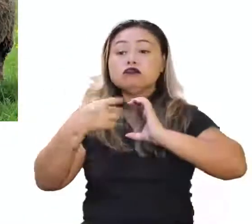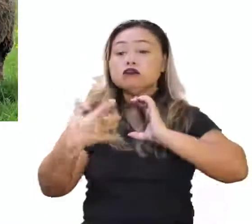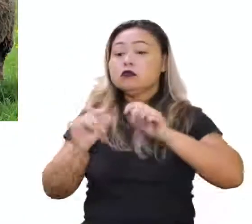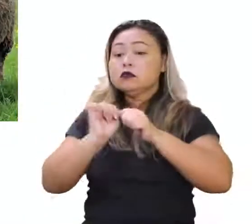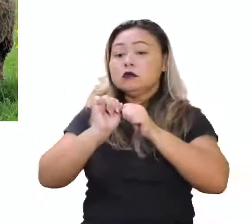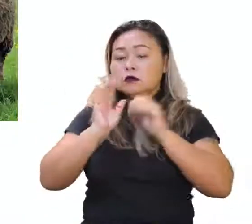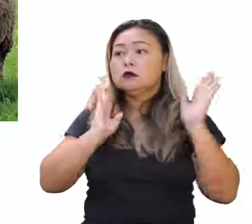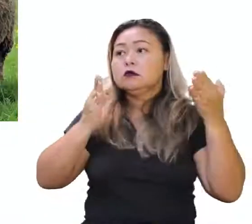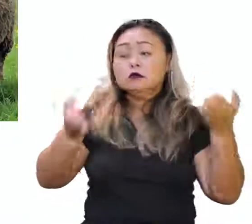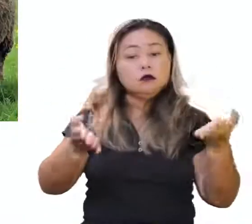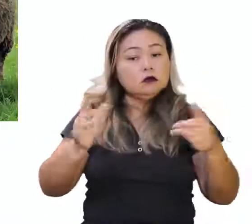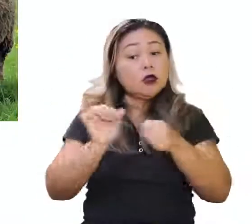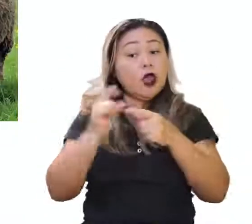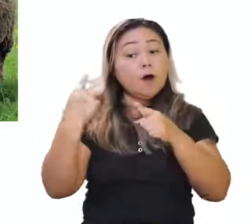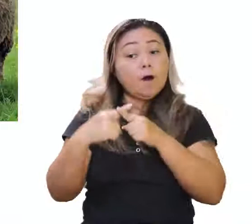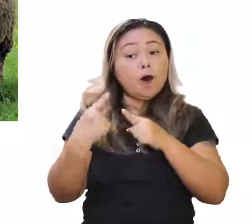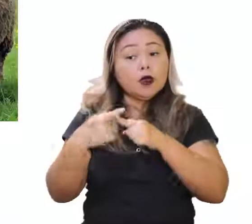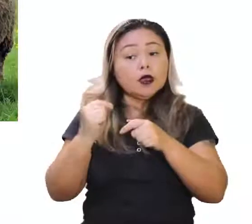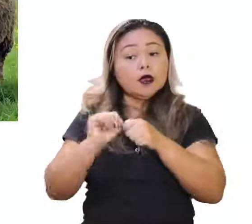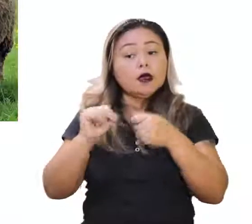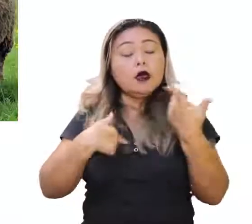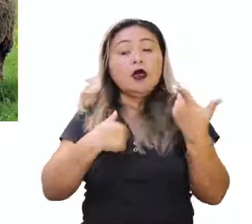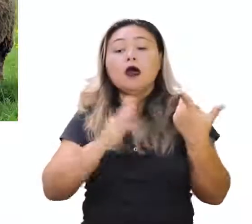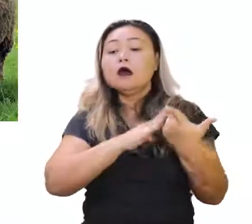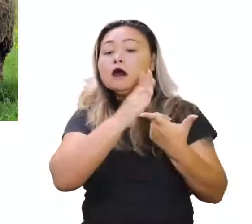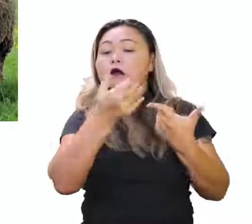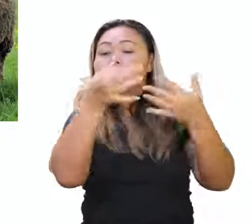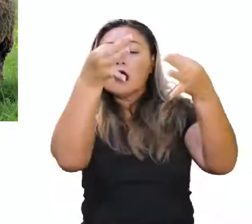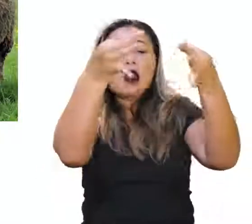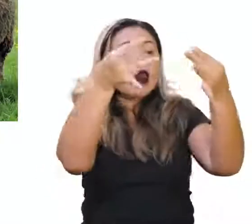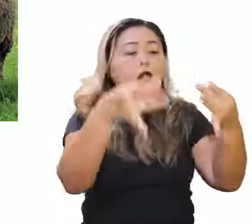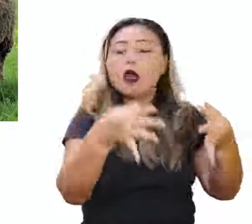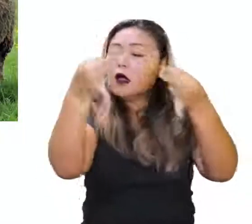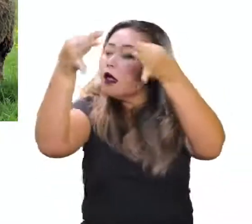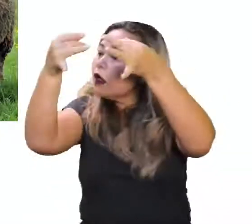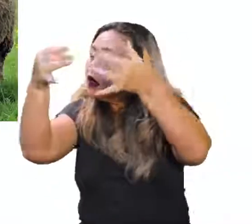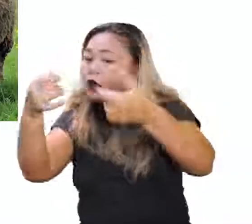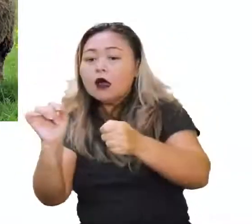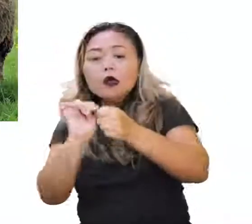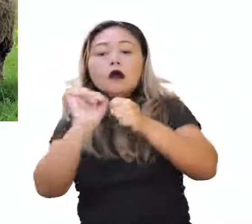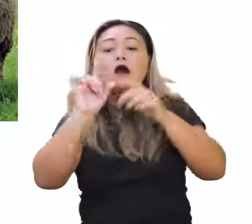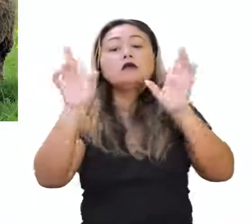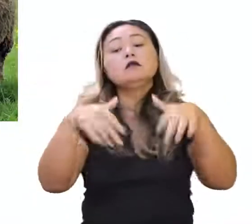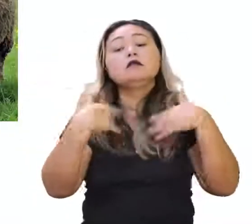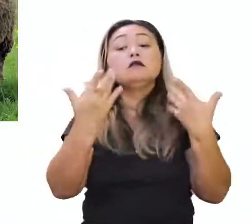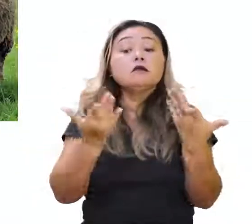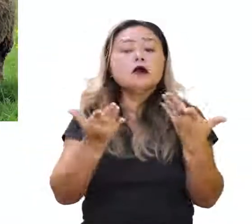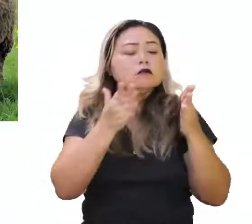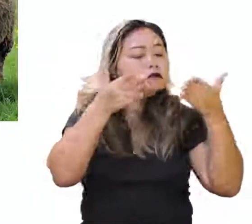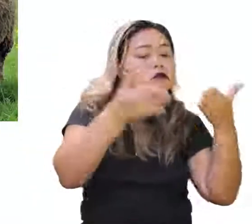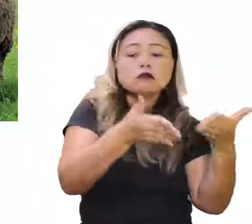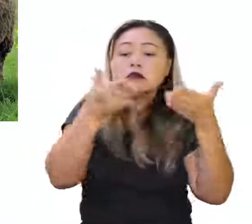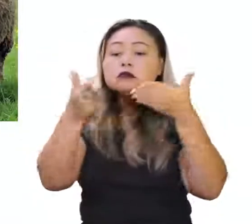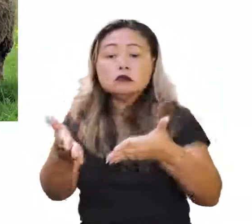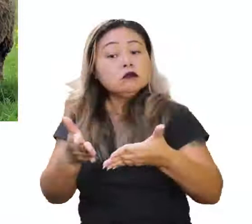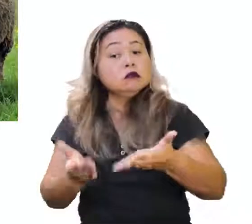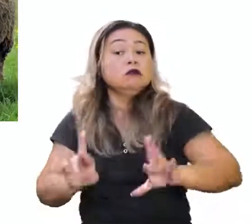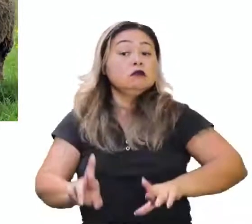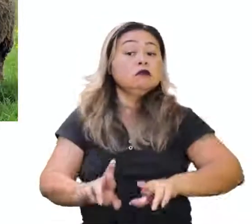fixar nessas duas, porque aí quando nós formos para as particularidades, a gente sempre vai estar